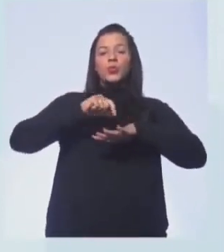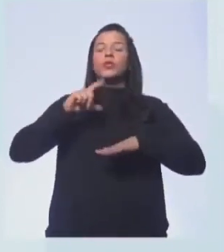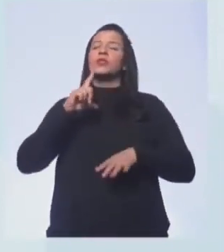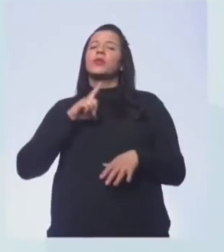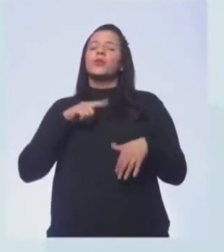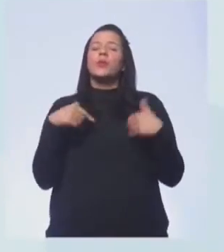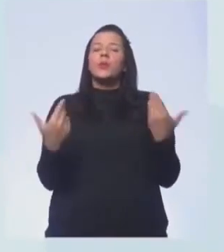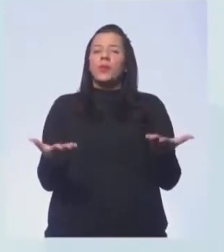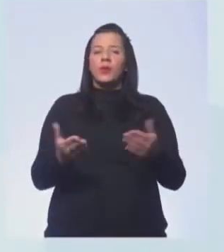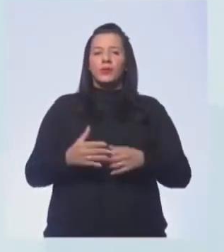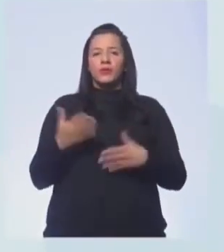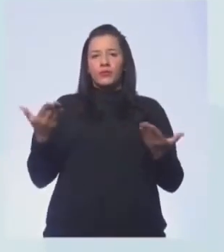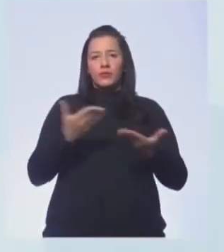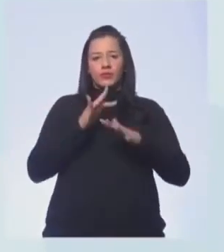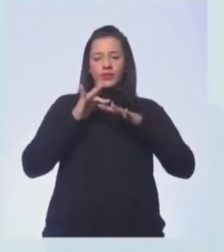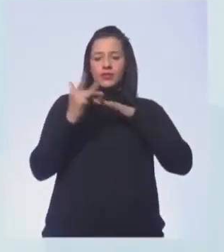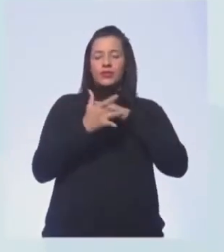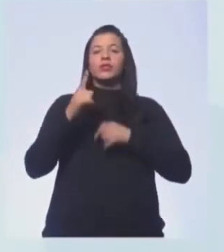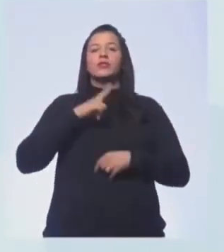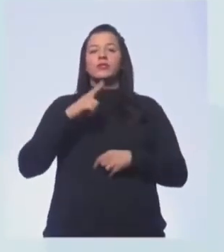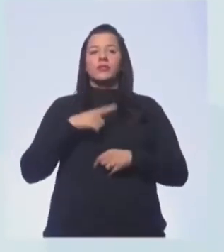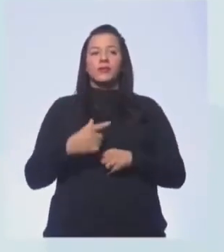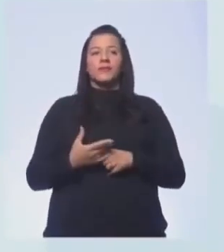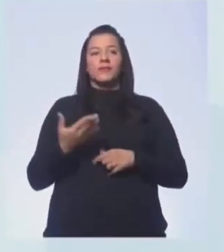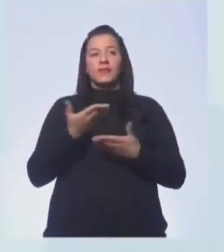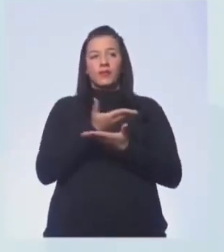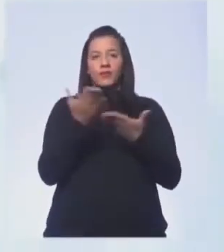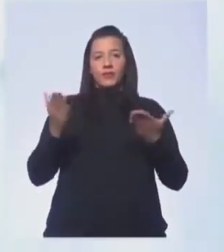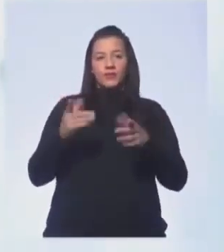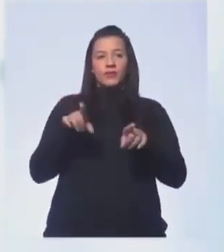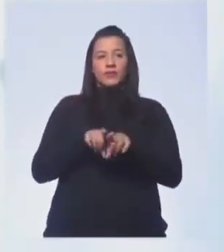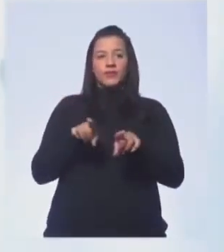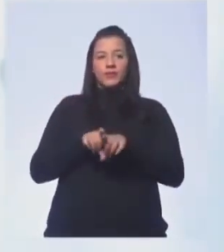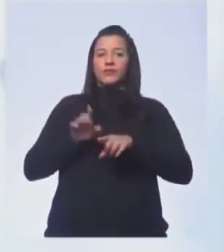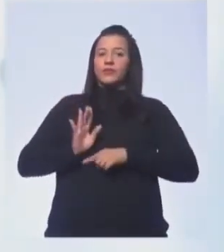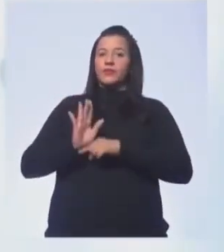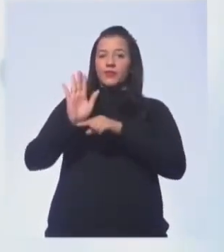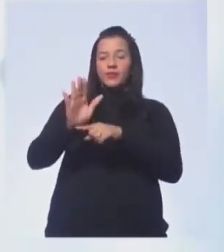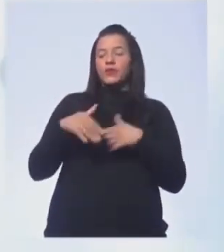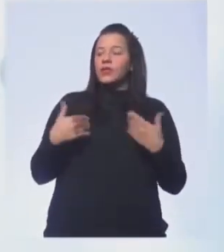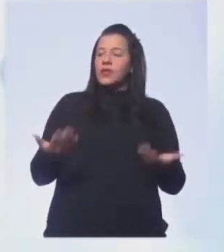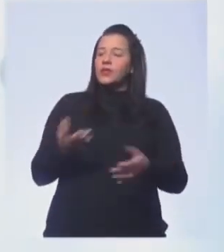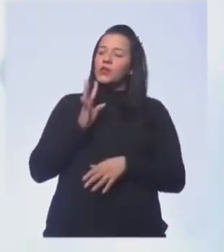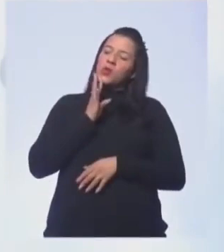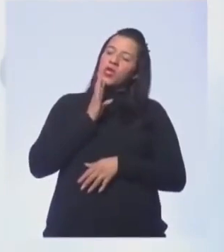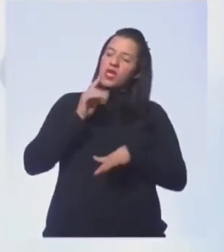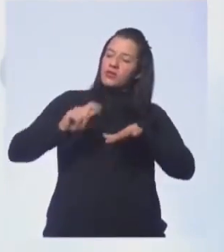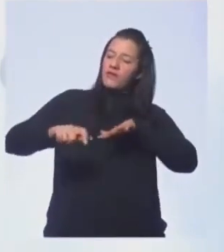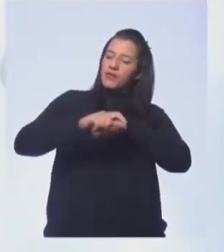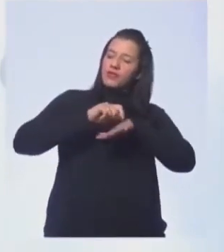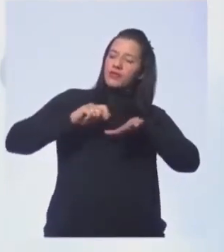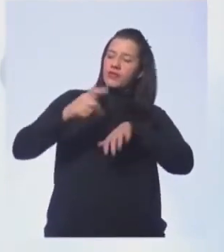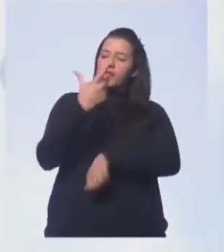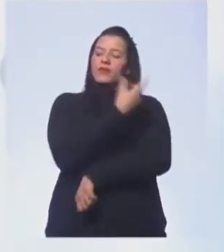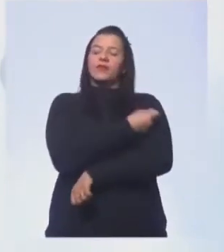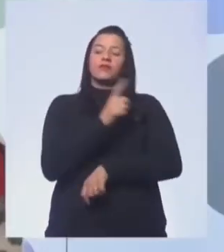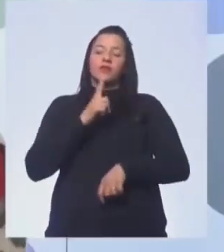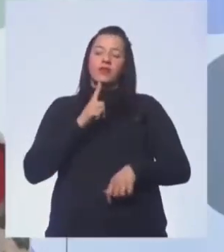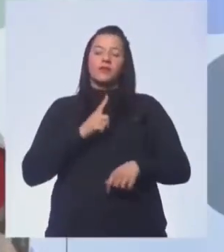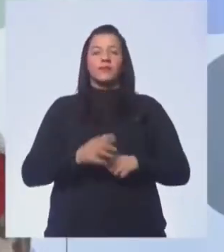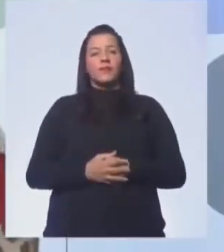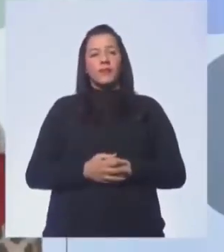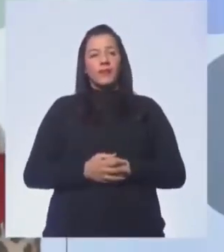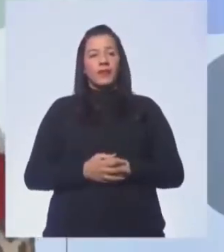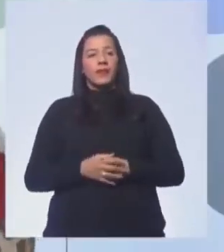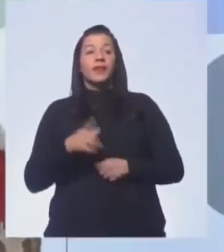redes? Então, a professora Viviane vai fazer o papel de vocês aqui e eu vou ajudando. Que tipo de fake news a gente tem visto muito de vacina? Tem uma que eu acho